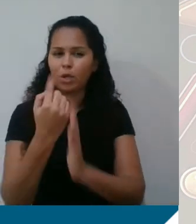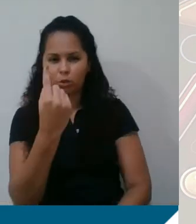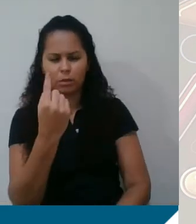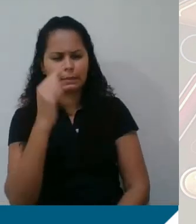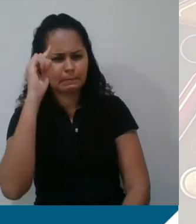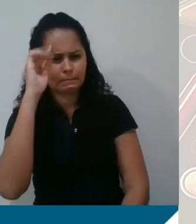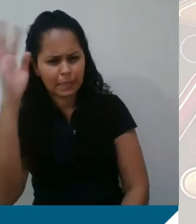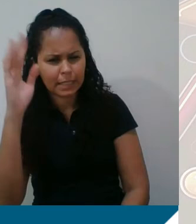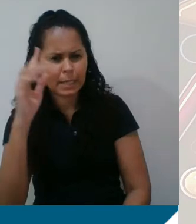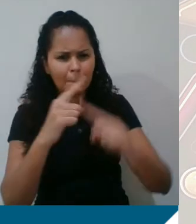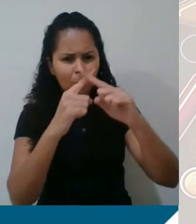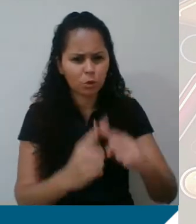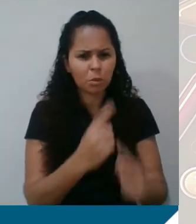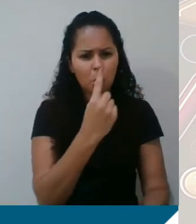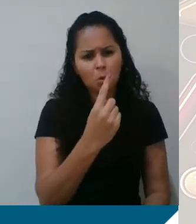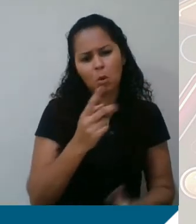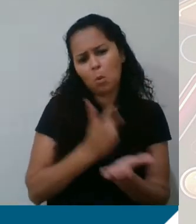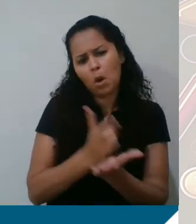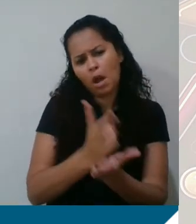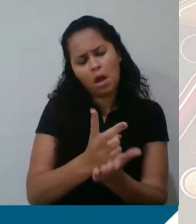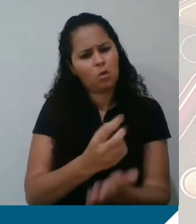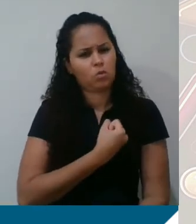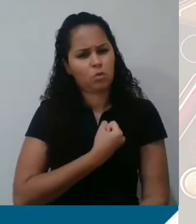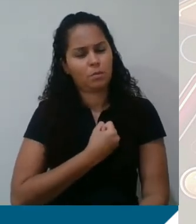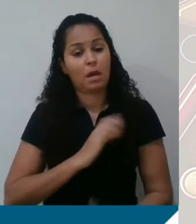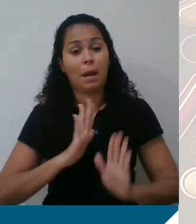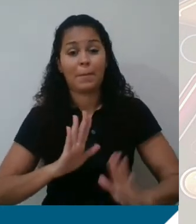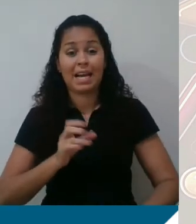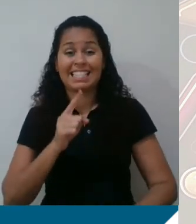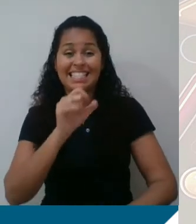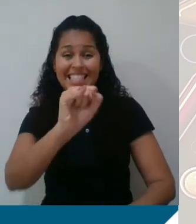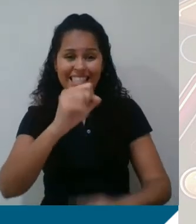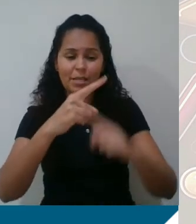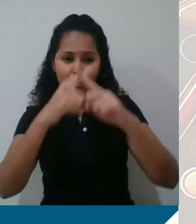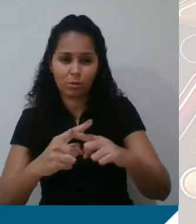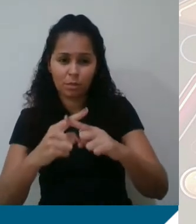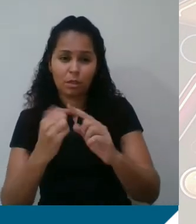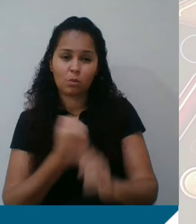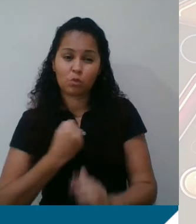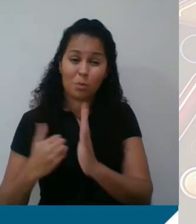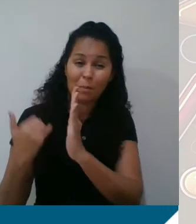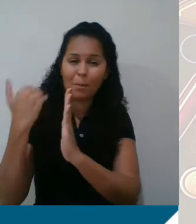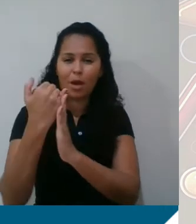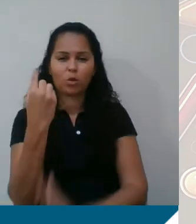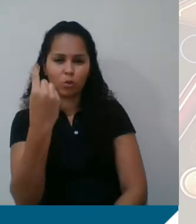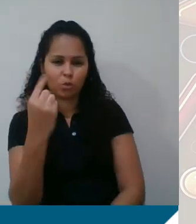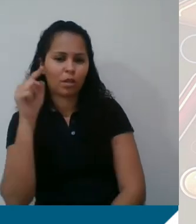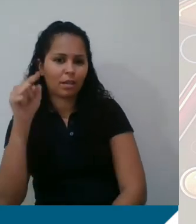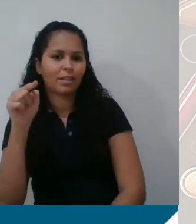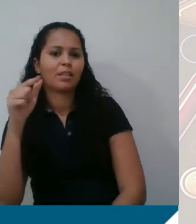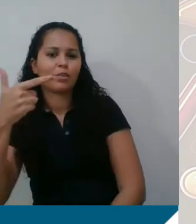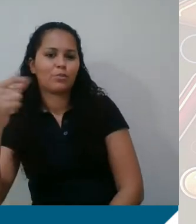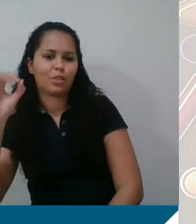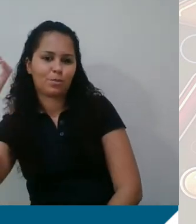1, porque pensa, se você multiplica um valor por 1, ele continua o mesmo. Se você multiplica um valor por um número maior do que 1, ele fica aumentado. No